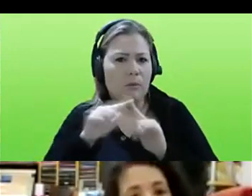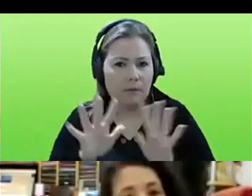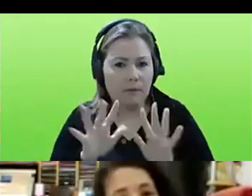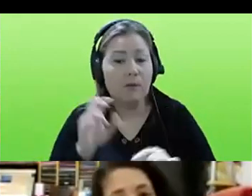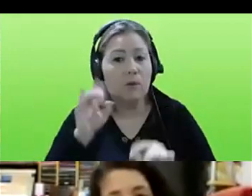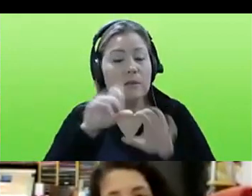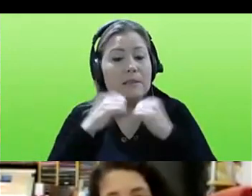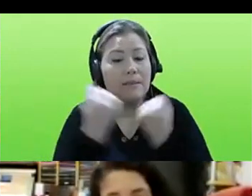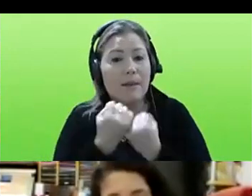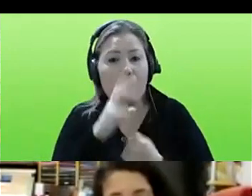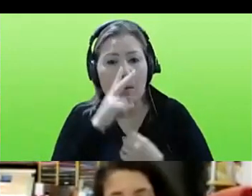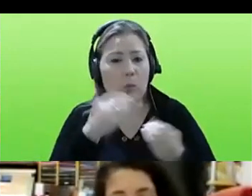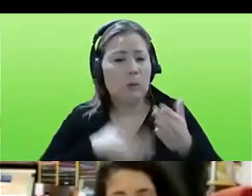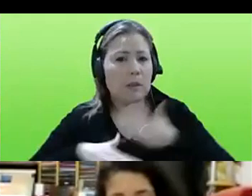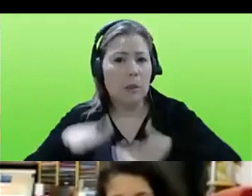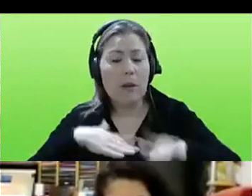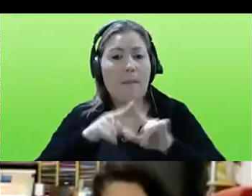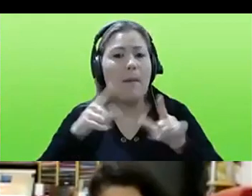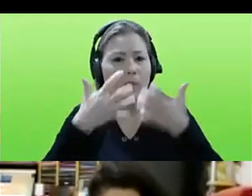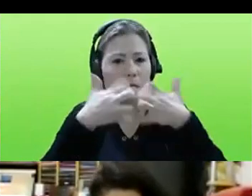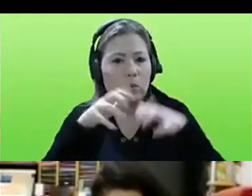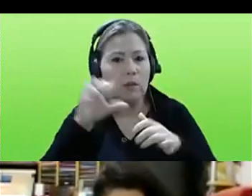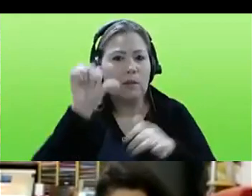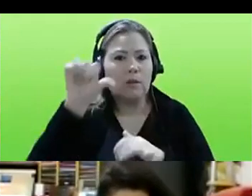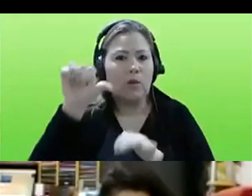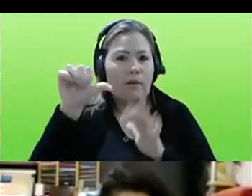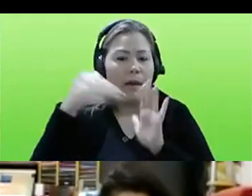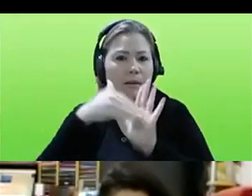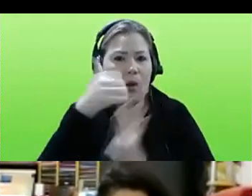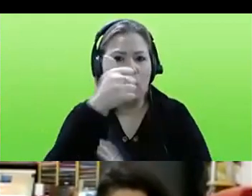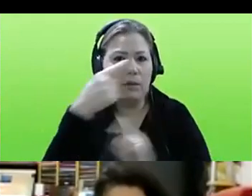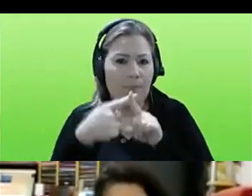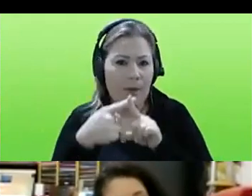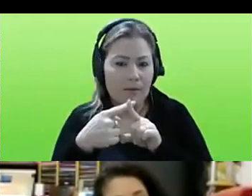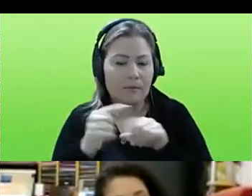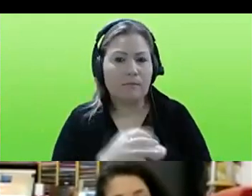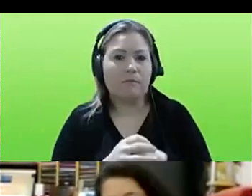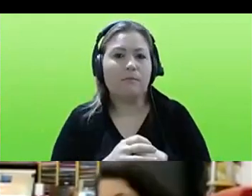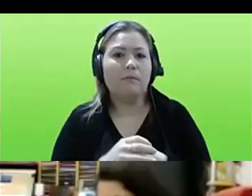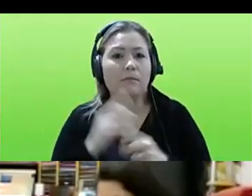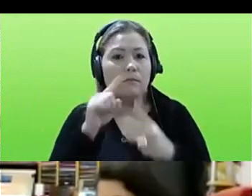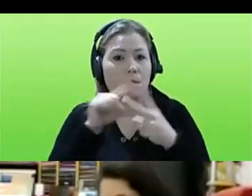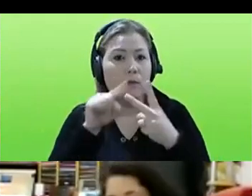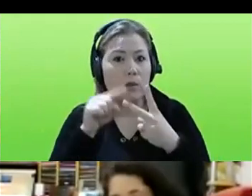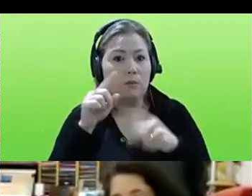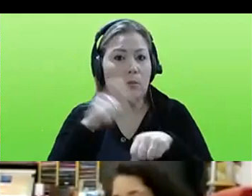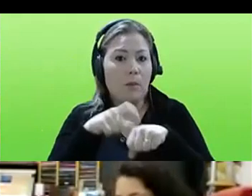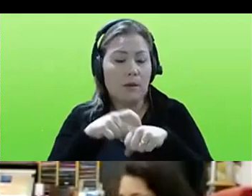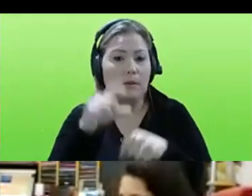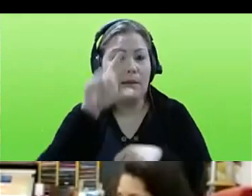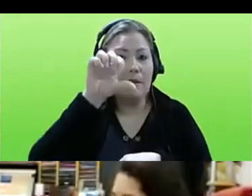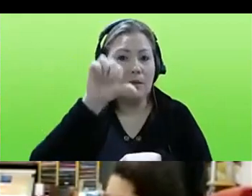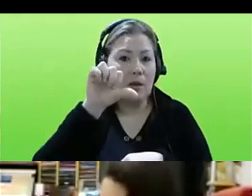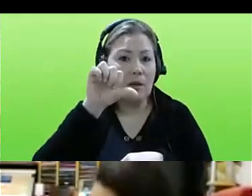é bastante tranquilo, mas ele vai funcionar assim, das 9 às 11h30, em dois tempos, das 10